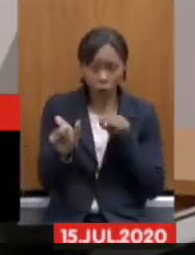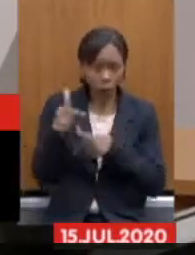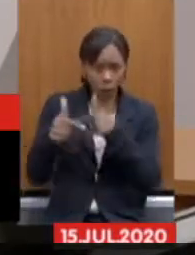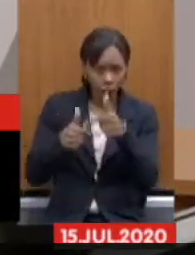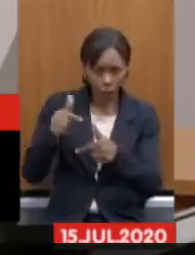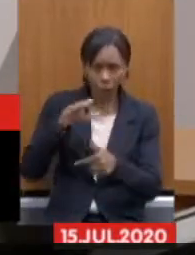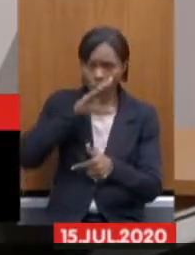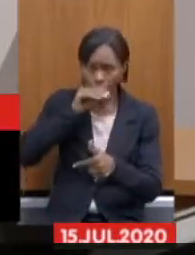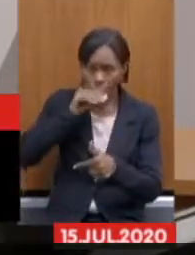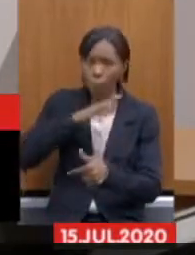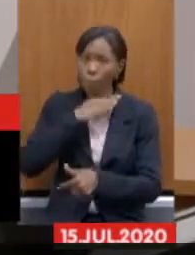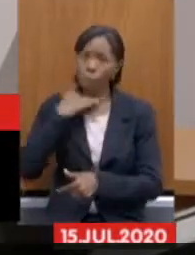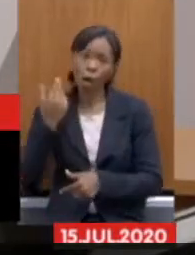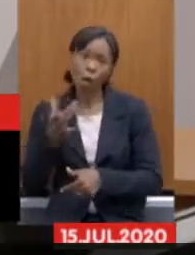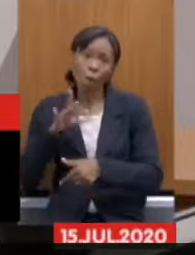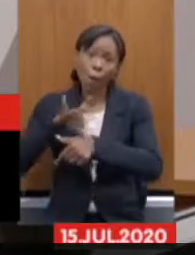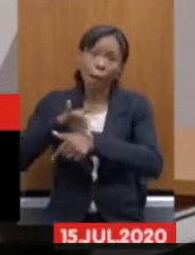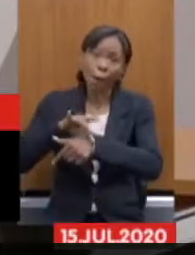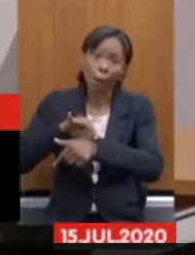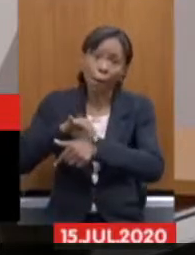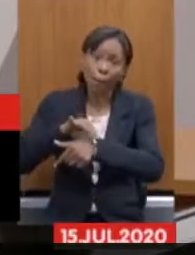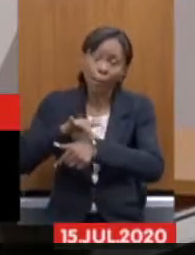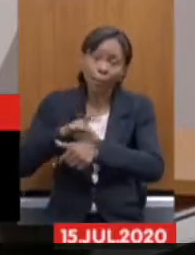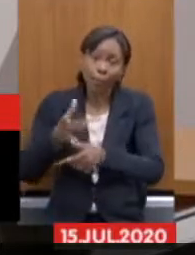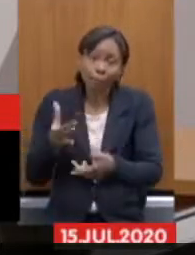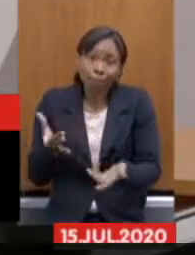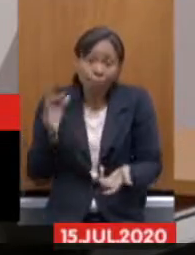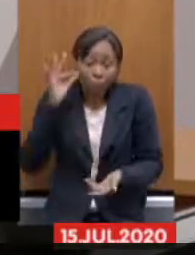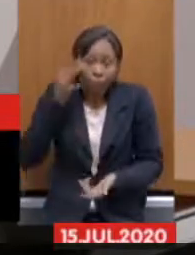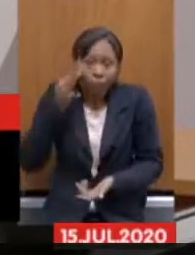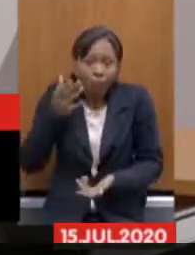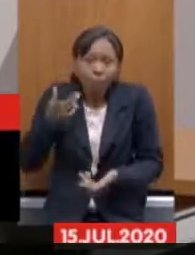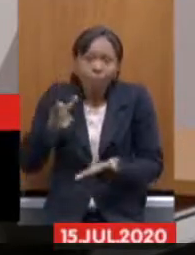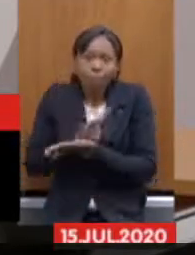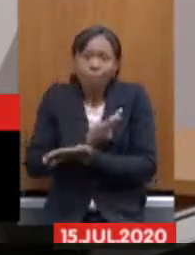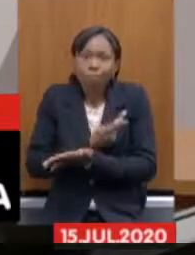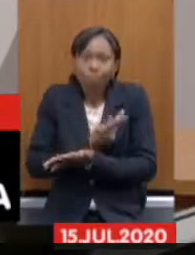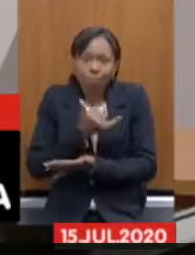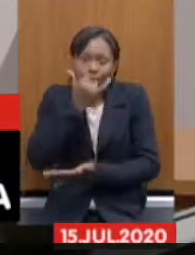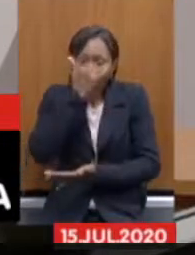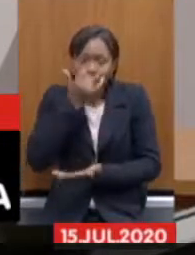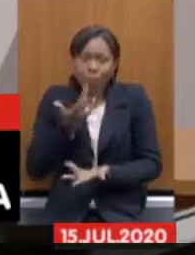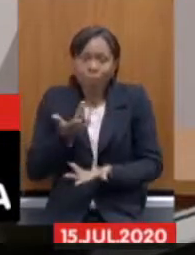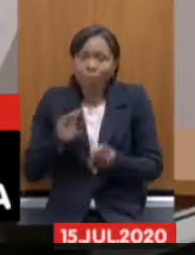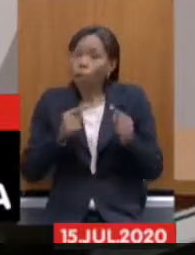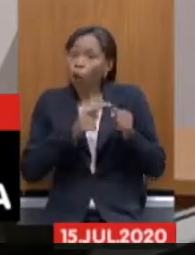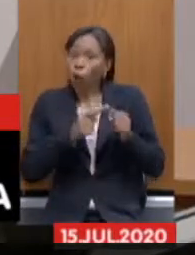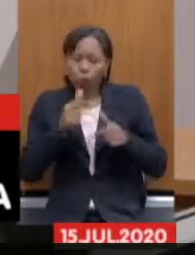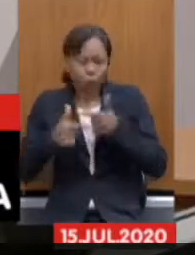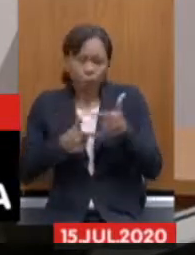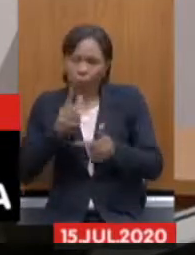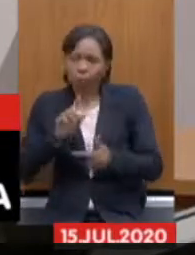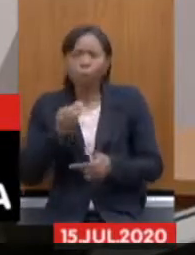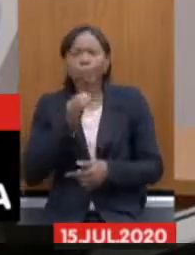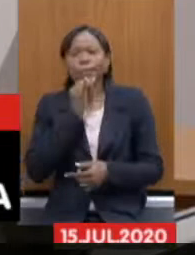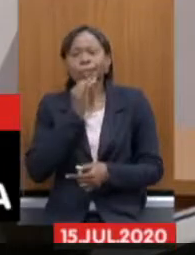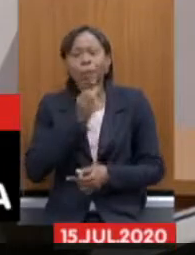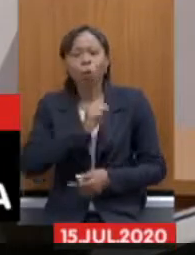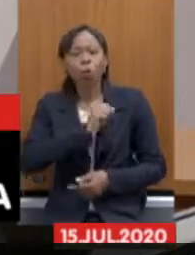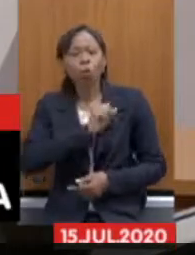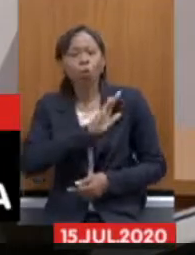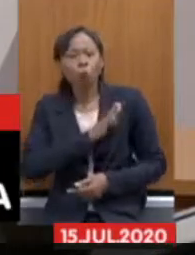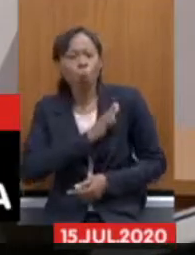em decorrência de uma doença inesperada e não tem relação com o trabalho por exemplo infarto